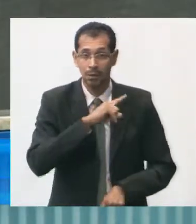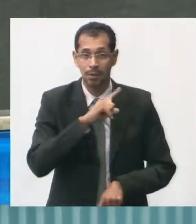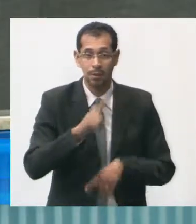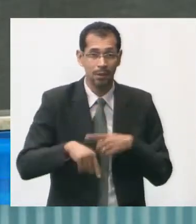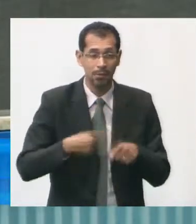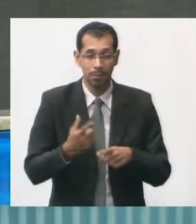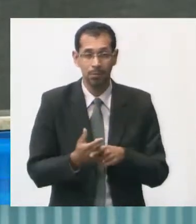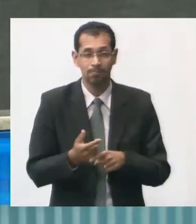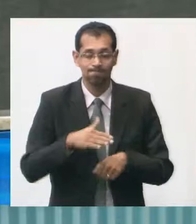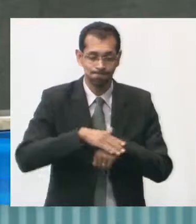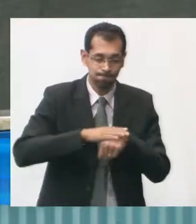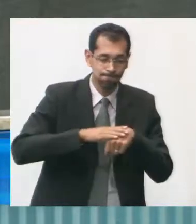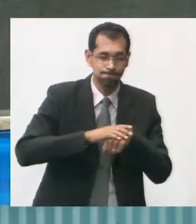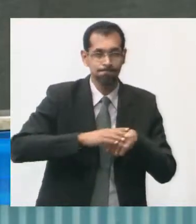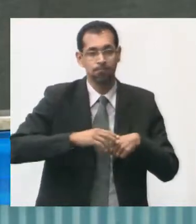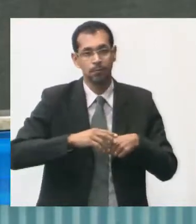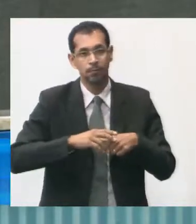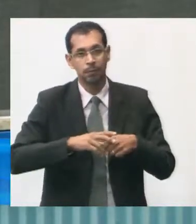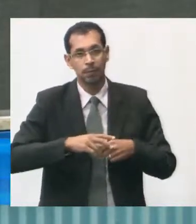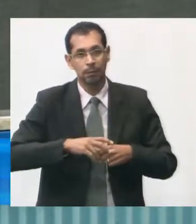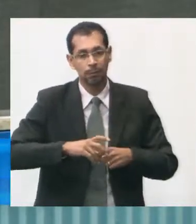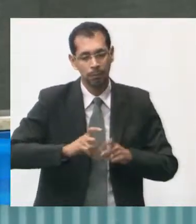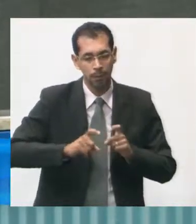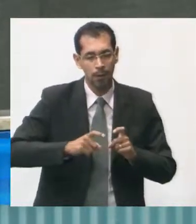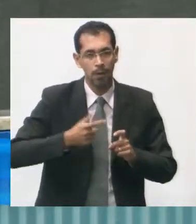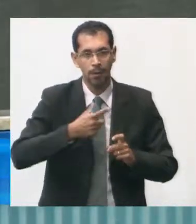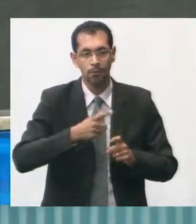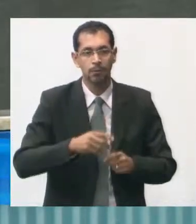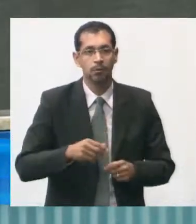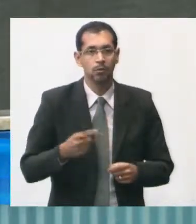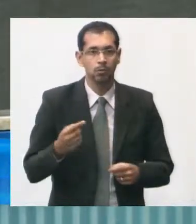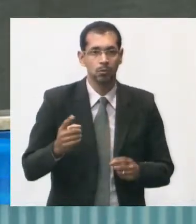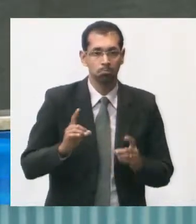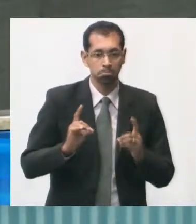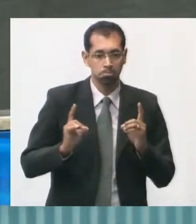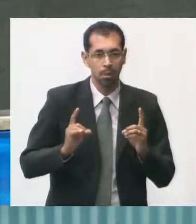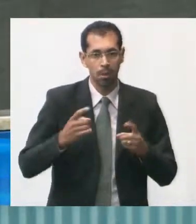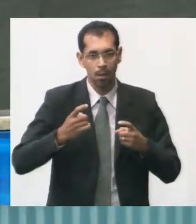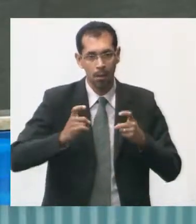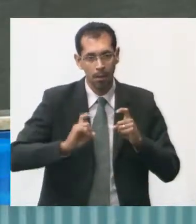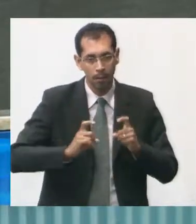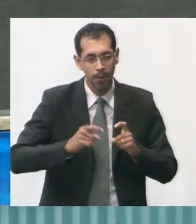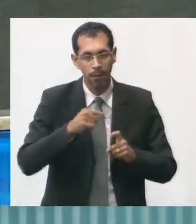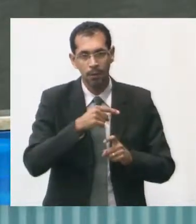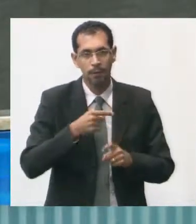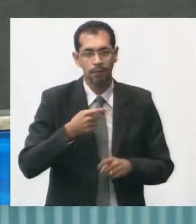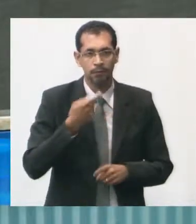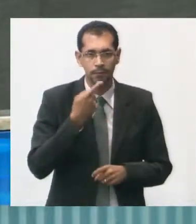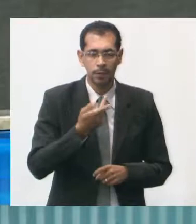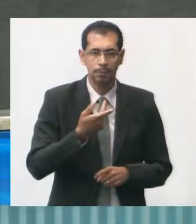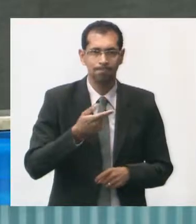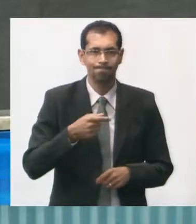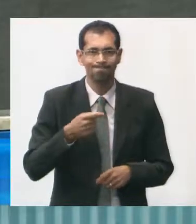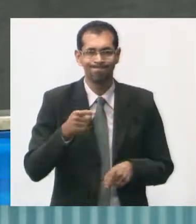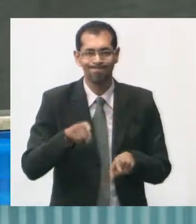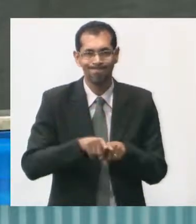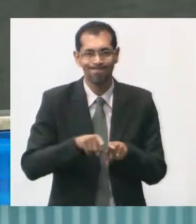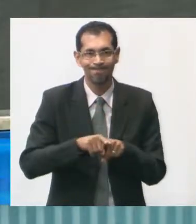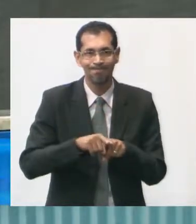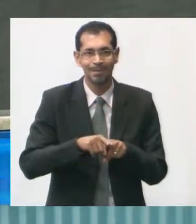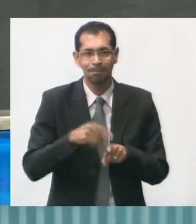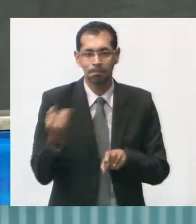da necessidade daquela obra ser realizada e da ordem de